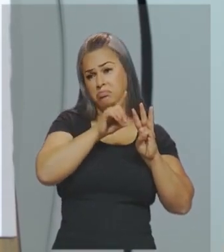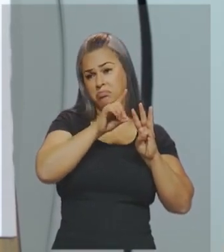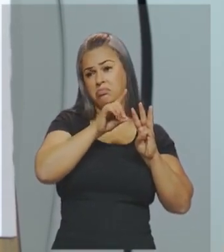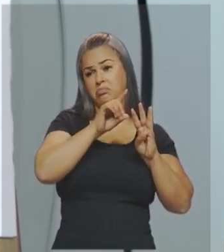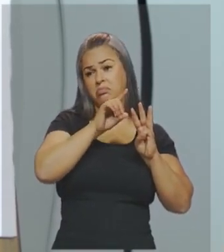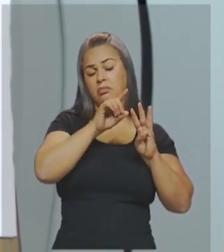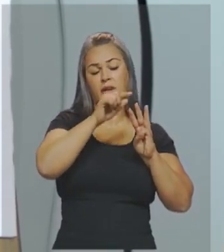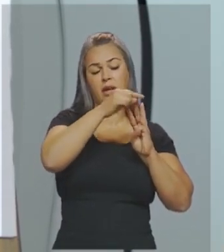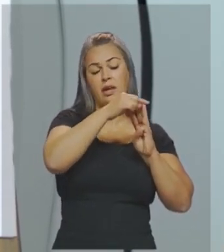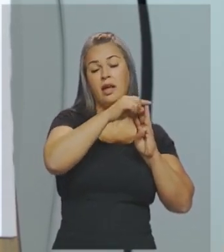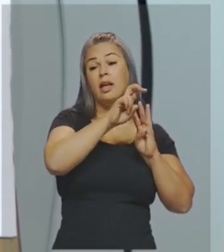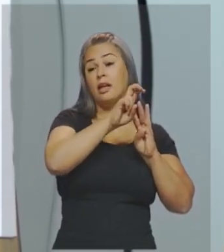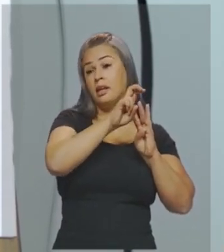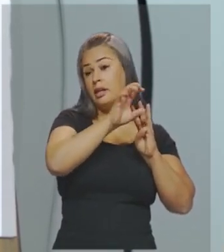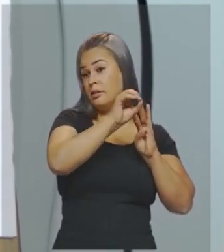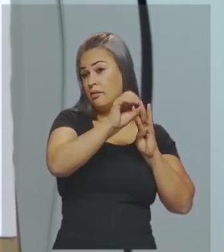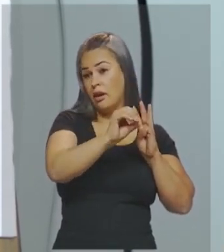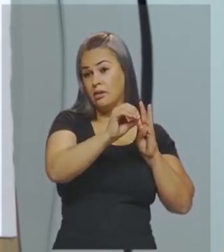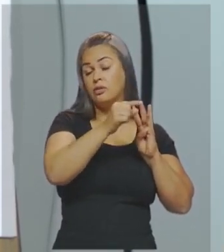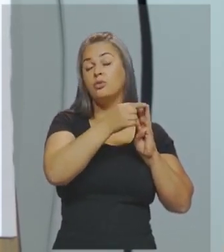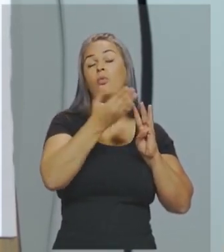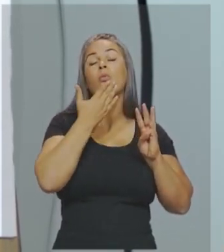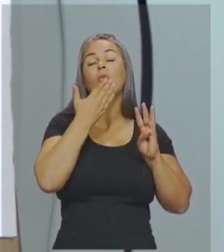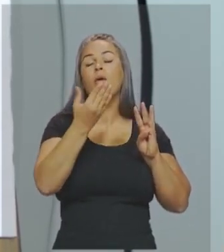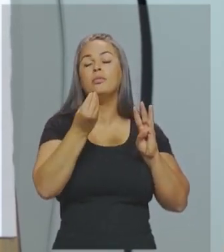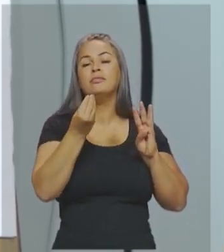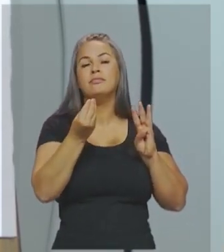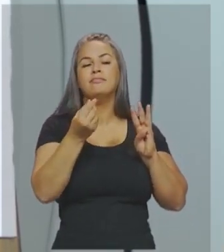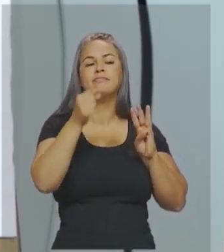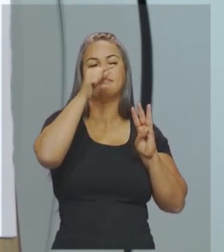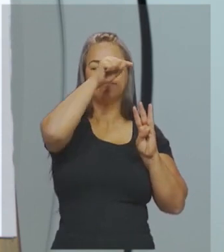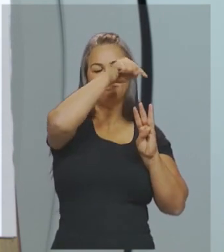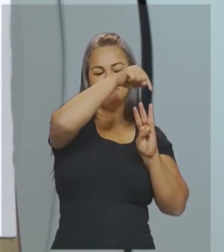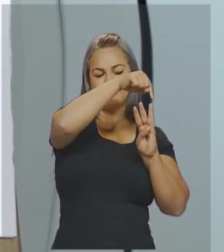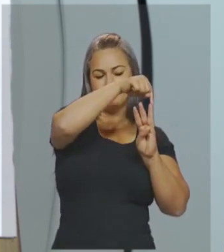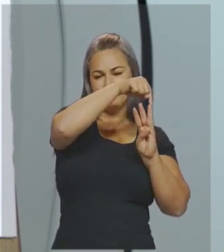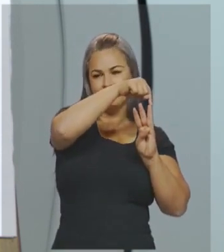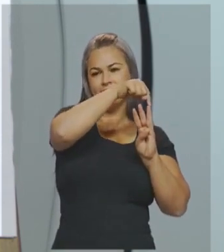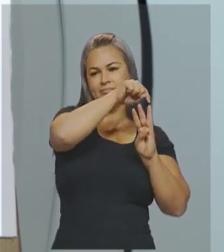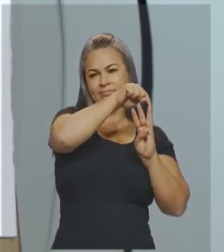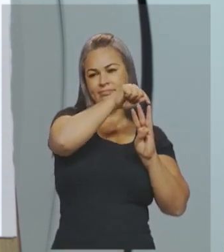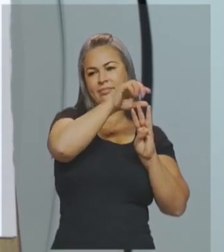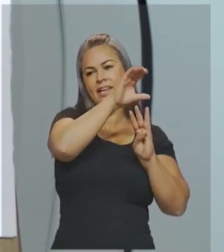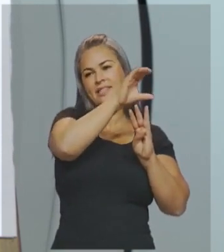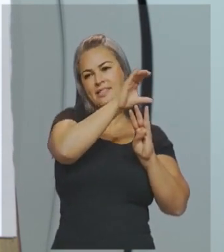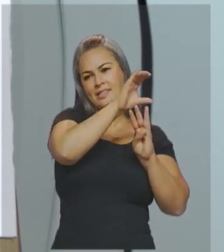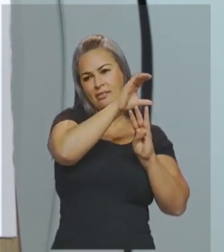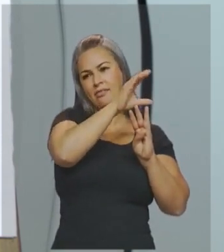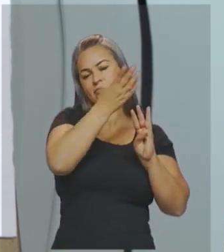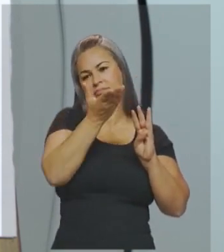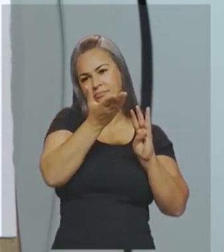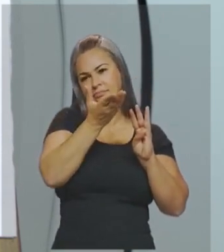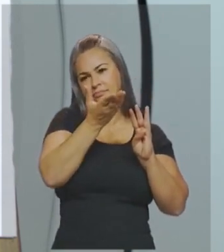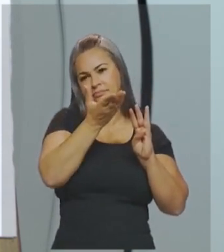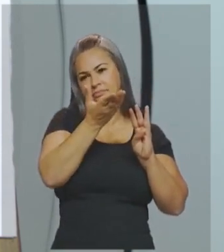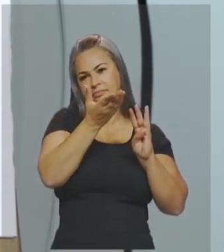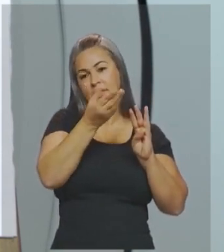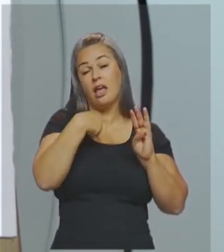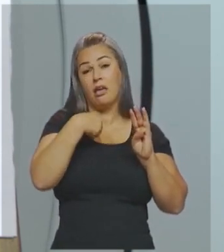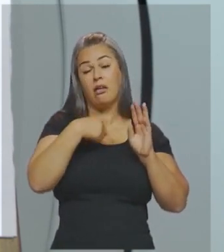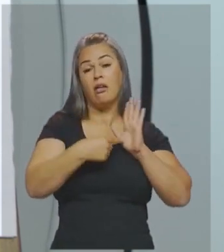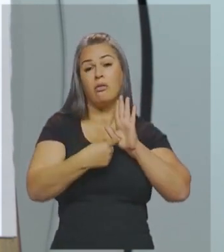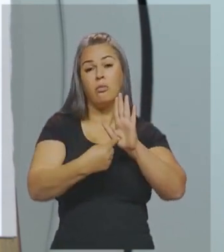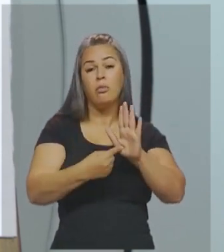567, o 500, como que eu represento o 500? Aí eu pego e escrevo como é que representa o 500. E escrevo como é que